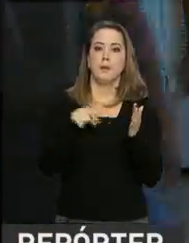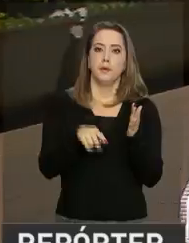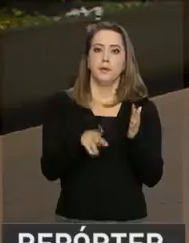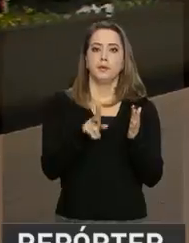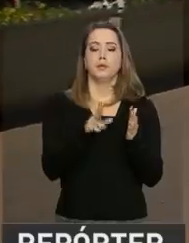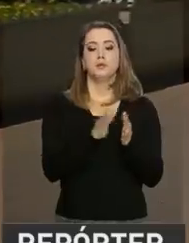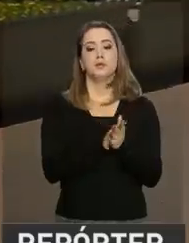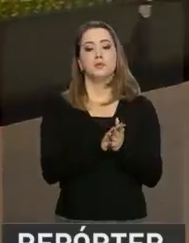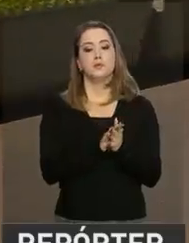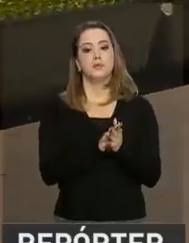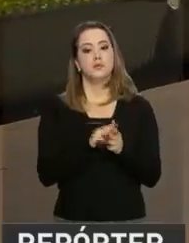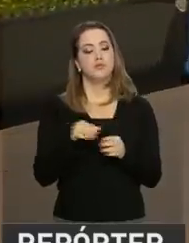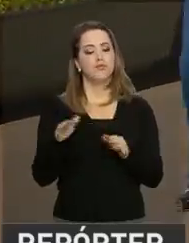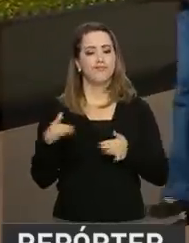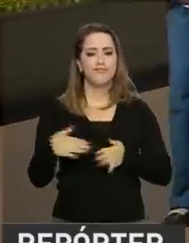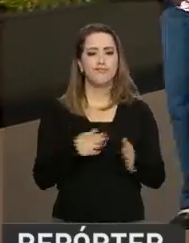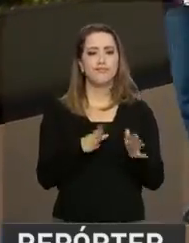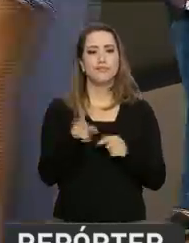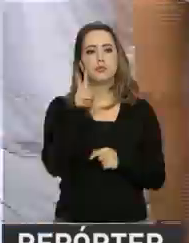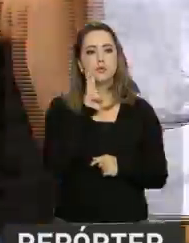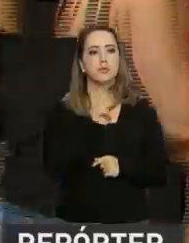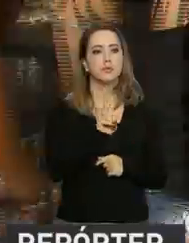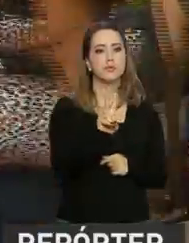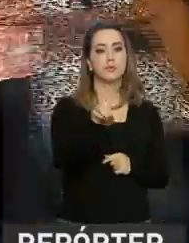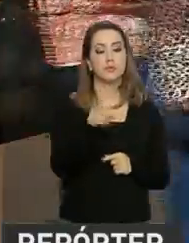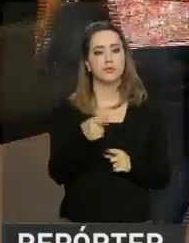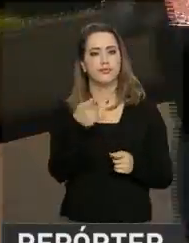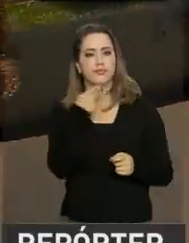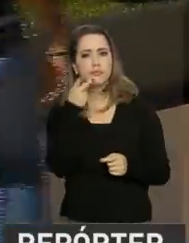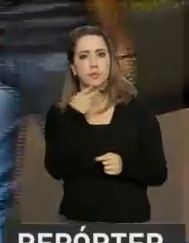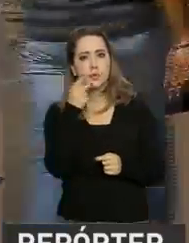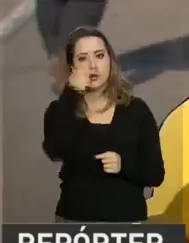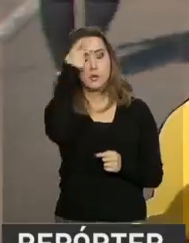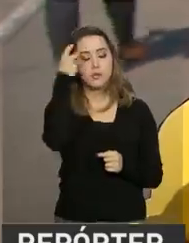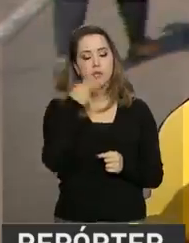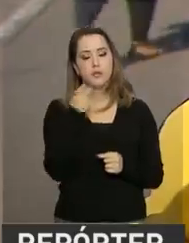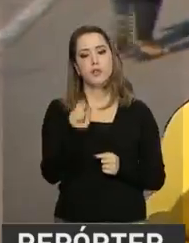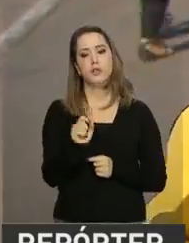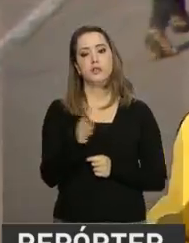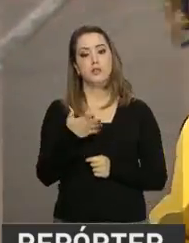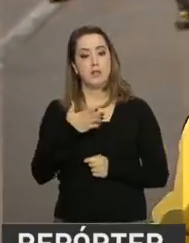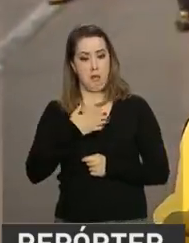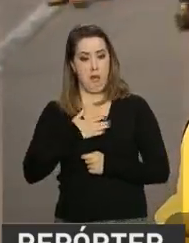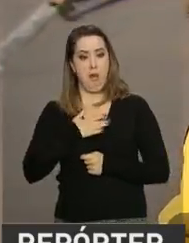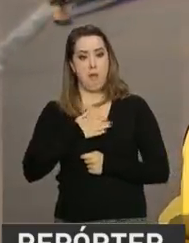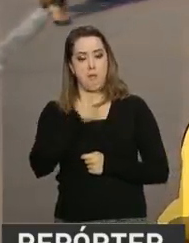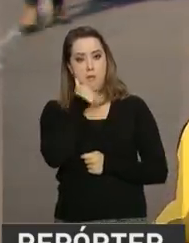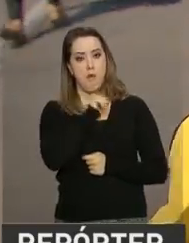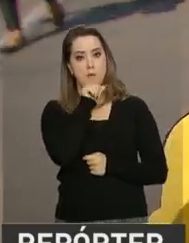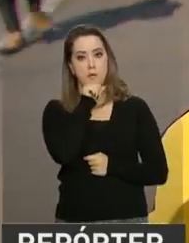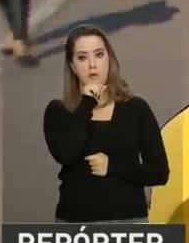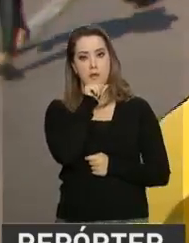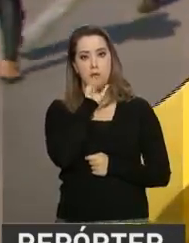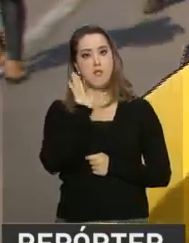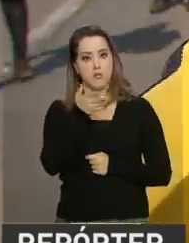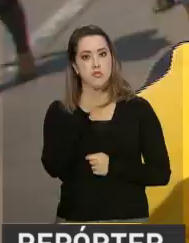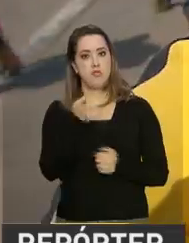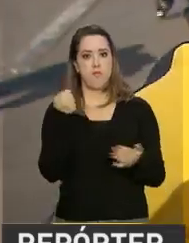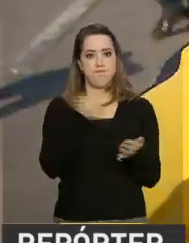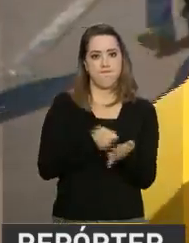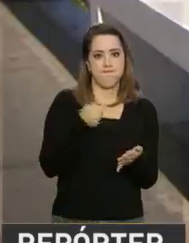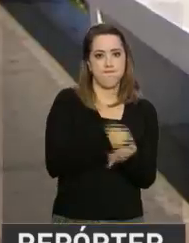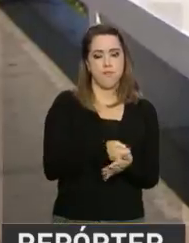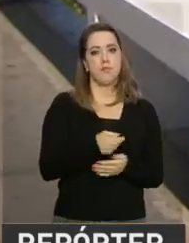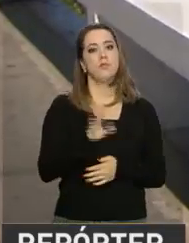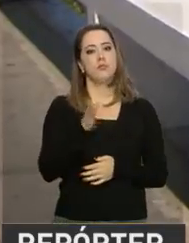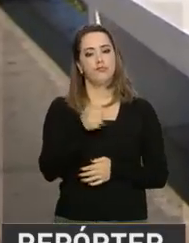república nas ruas não é difícil encontrar relatos de violência minha mãe sua mãe ela já apanhou do meu pai